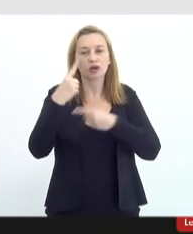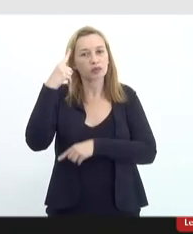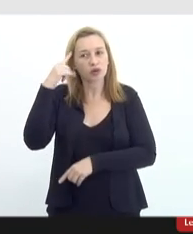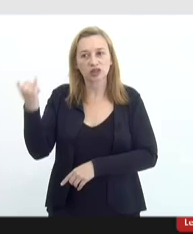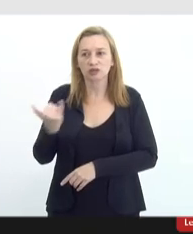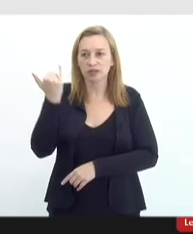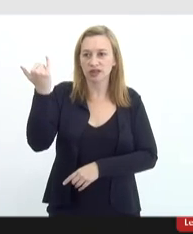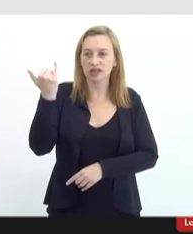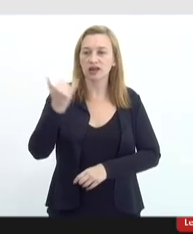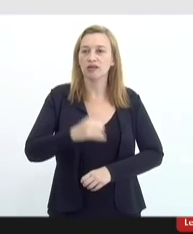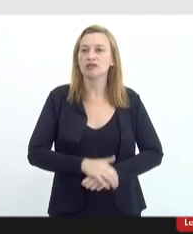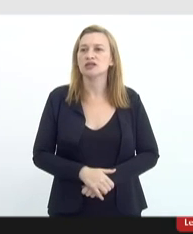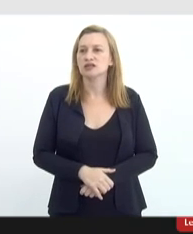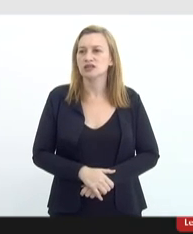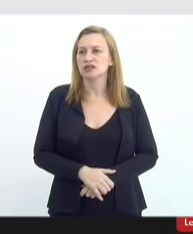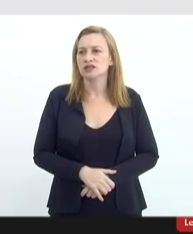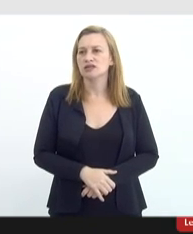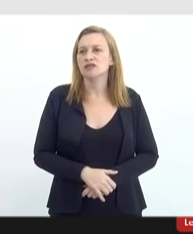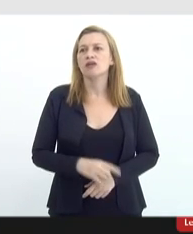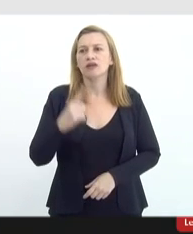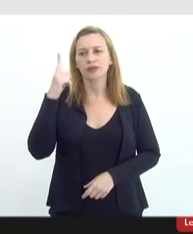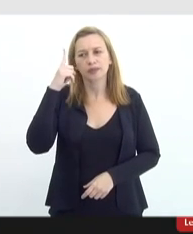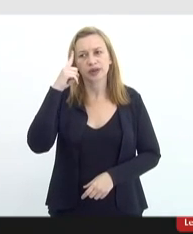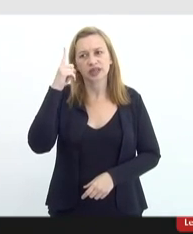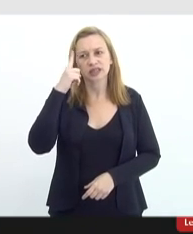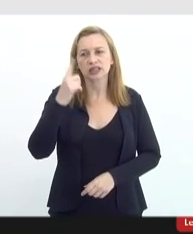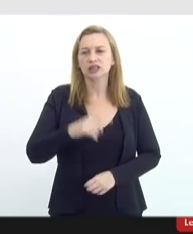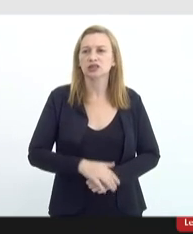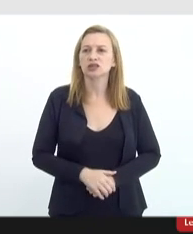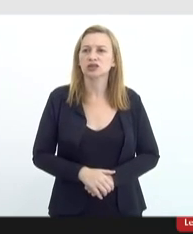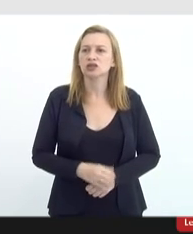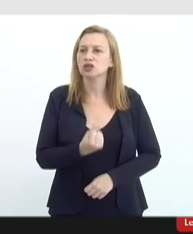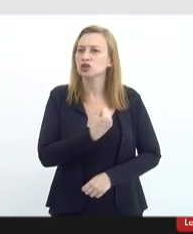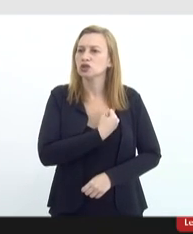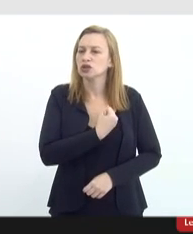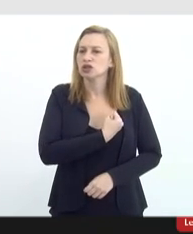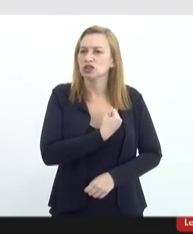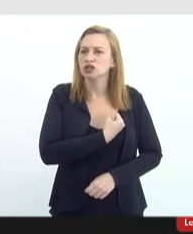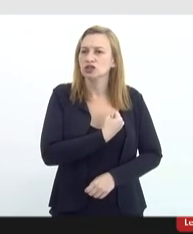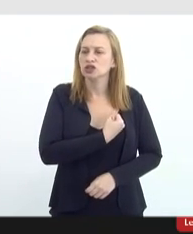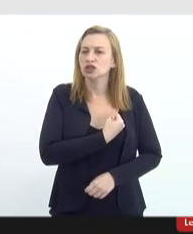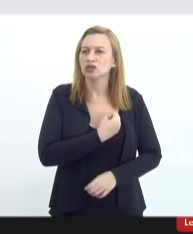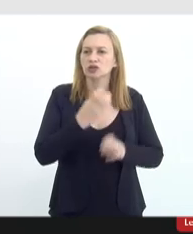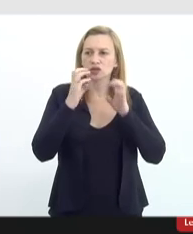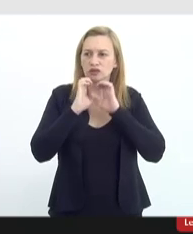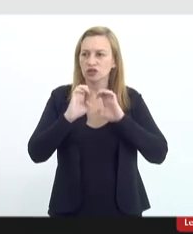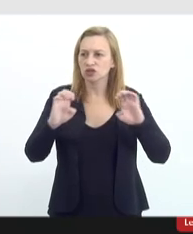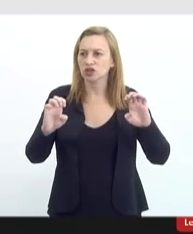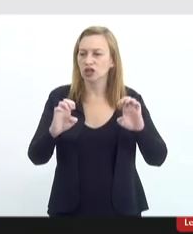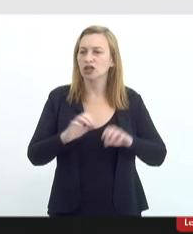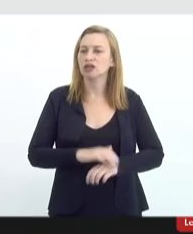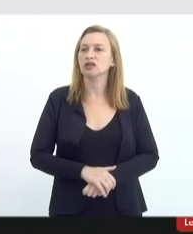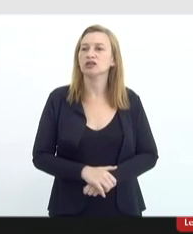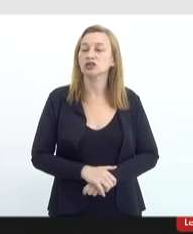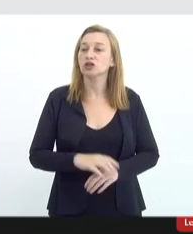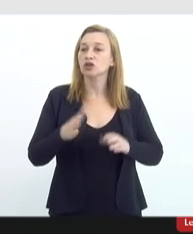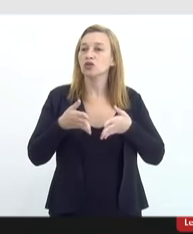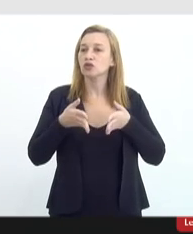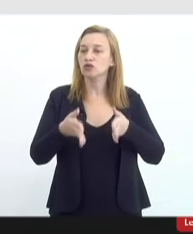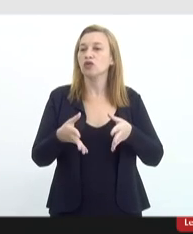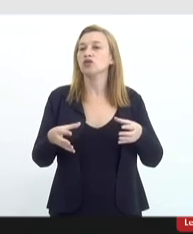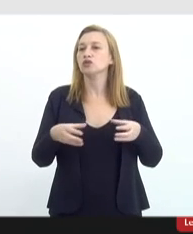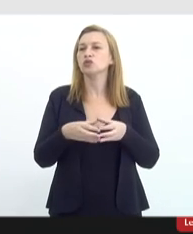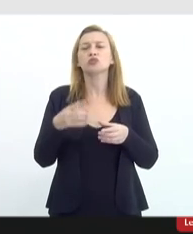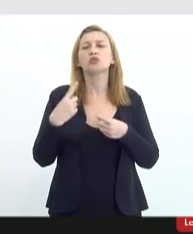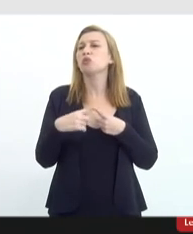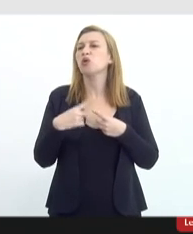nessa configuração. Tá? E pensando em termos dos números, os evangélicos fazendo um foco nesse grupo,